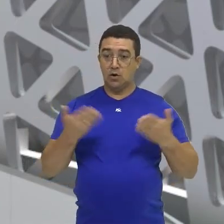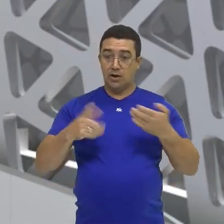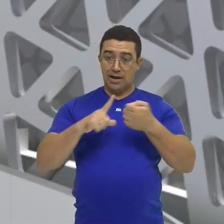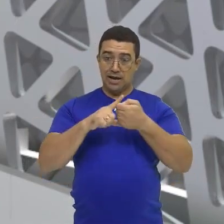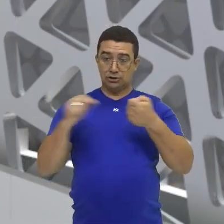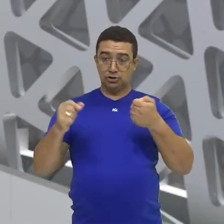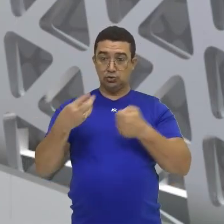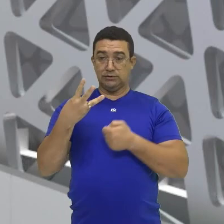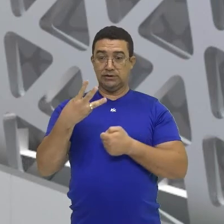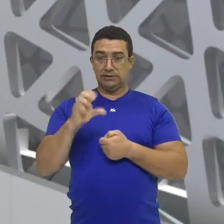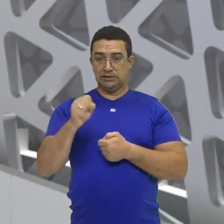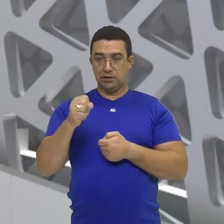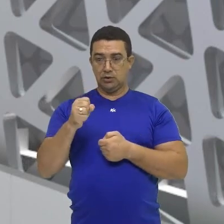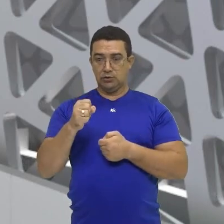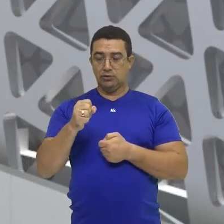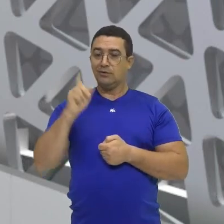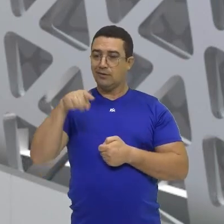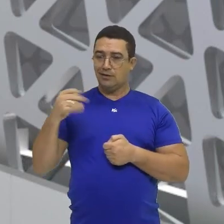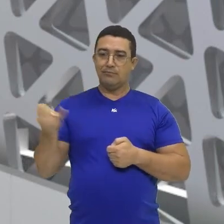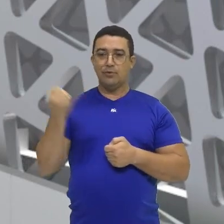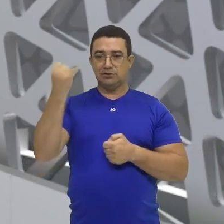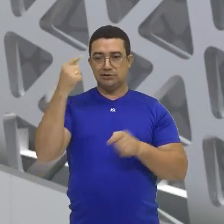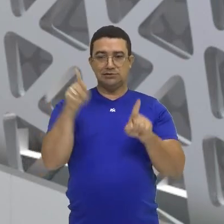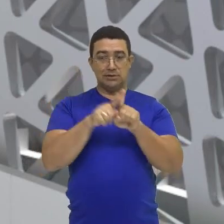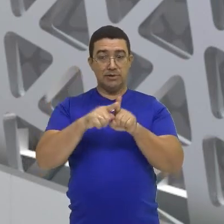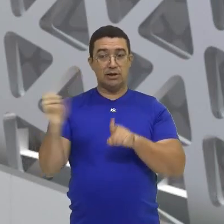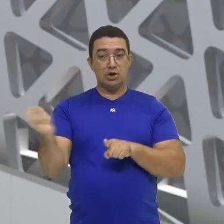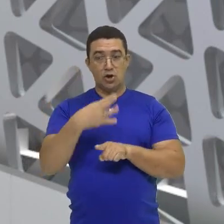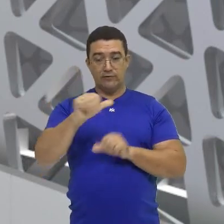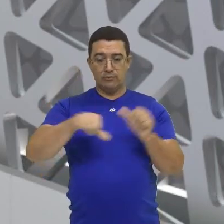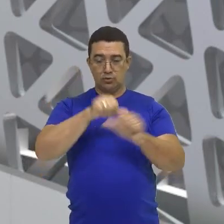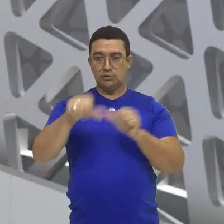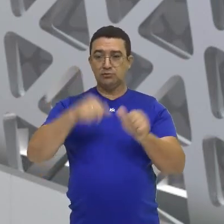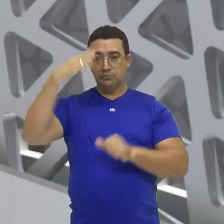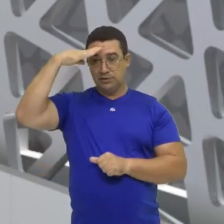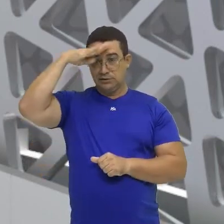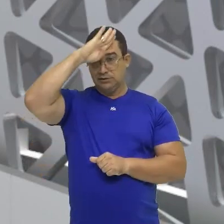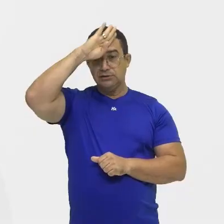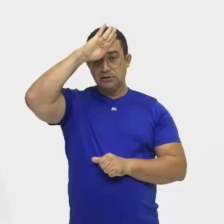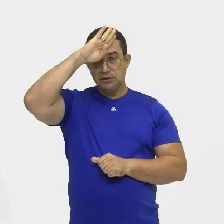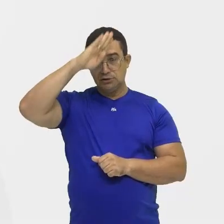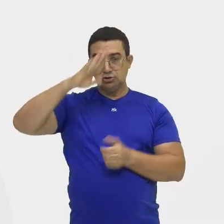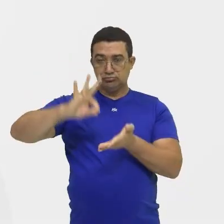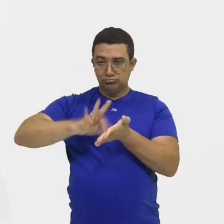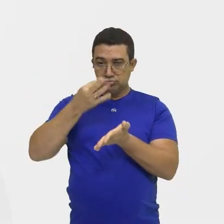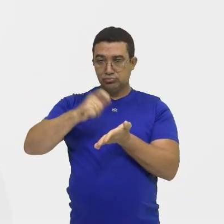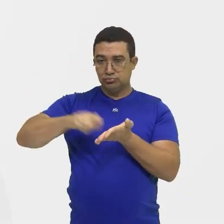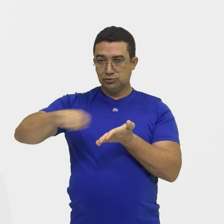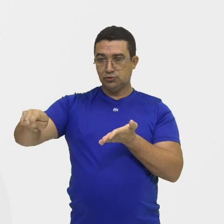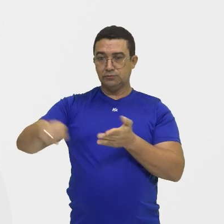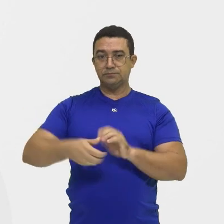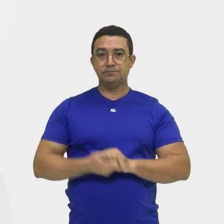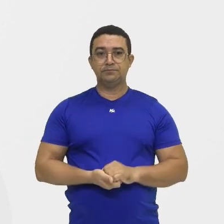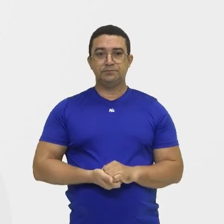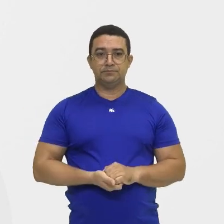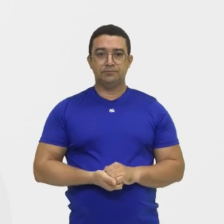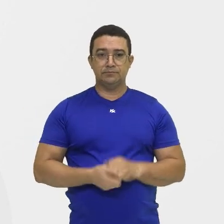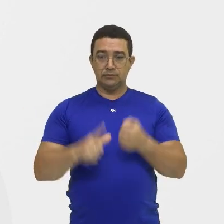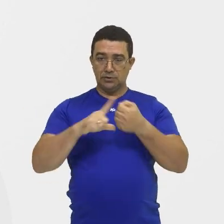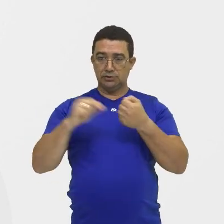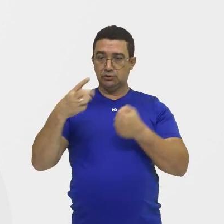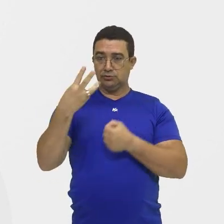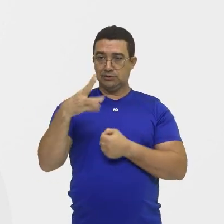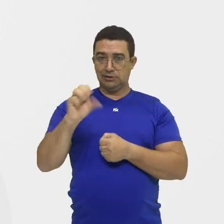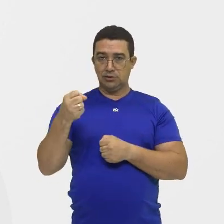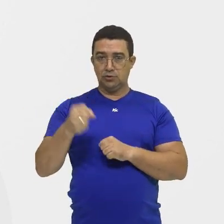também é importante dessa nova alteração da lei que o presidente sancionou. Vamos lá. O artigo 38 diz o